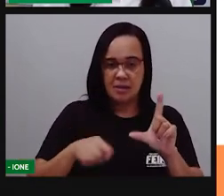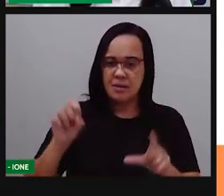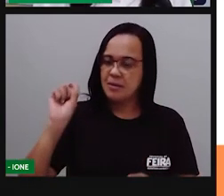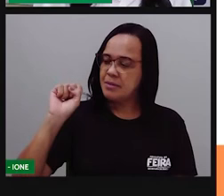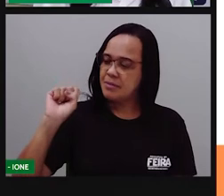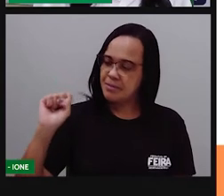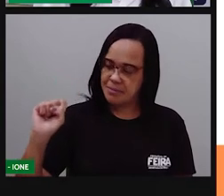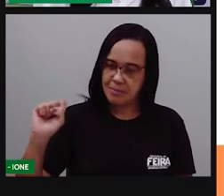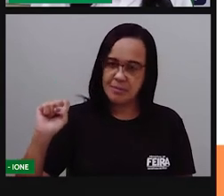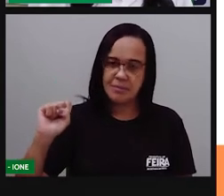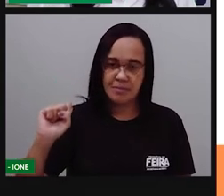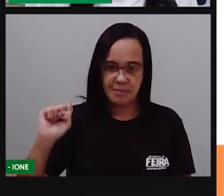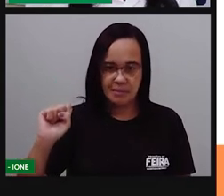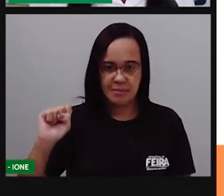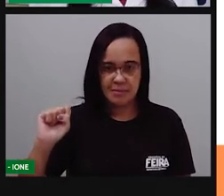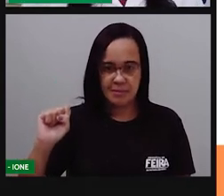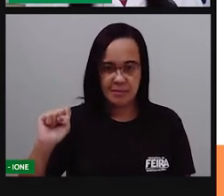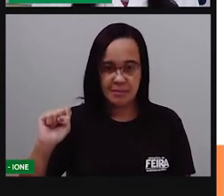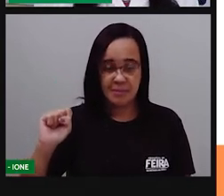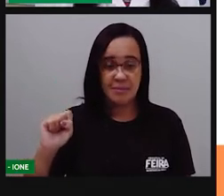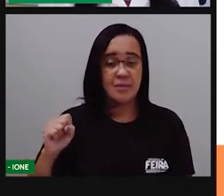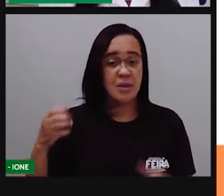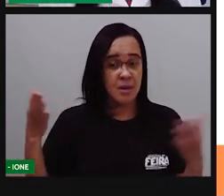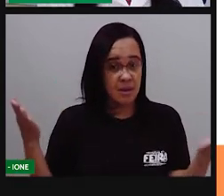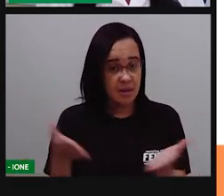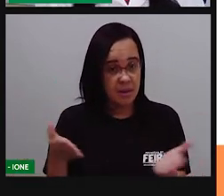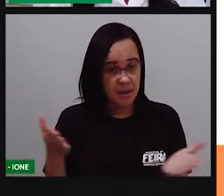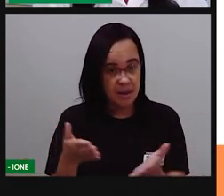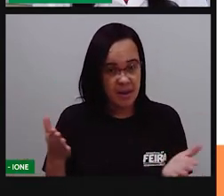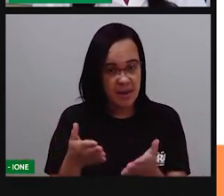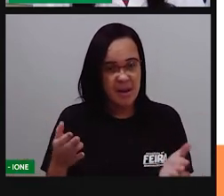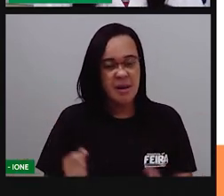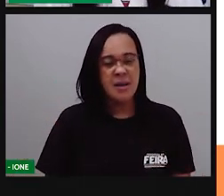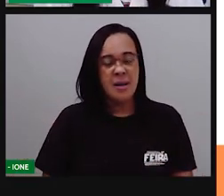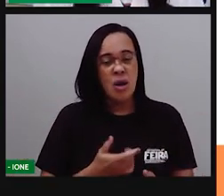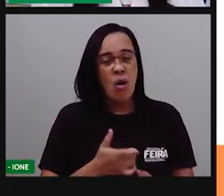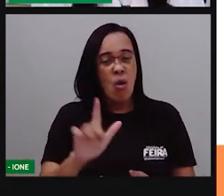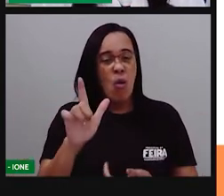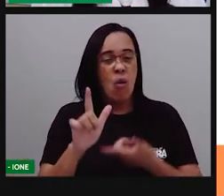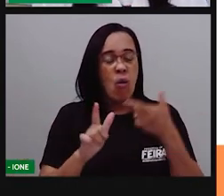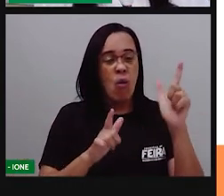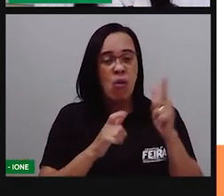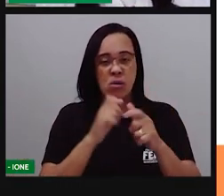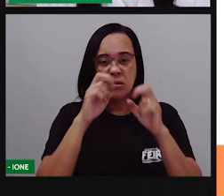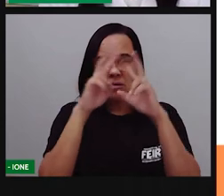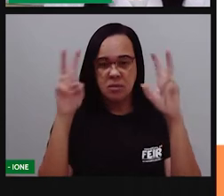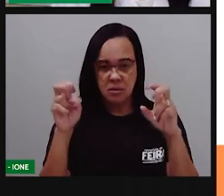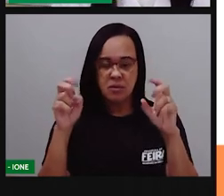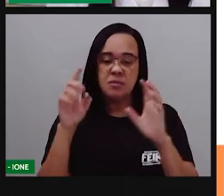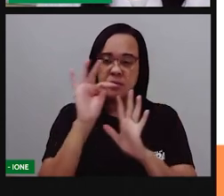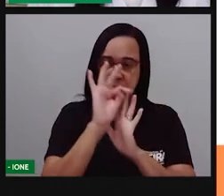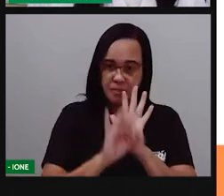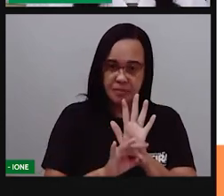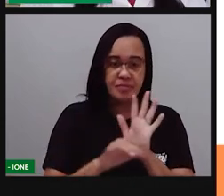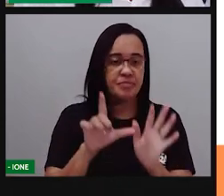rap e agora crianças vamos ver outro trabalhando